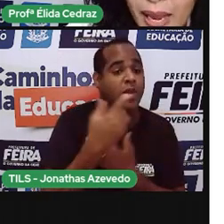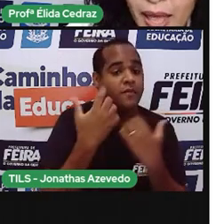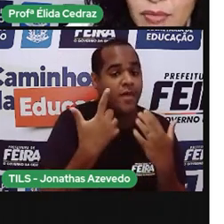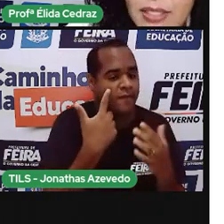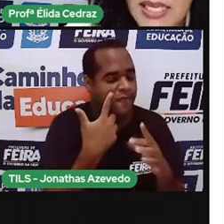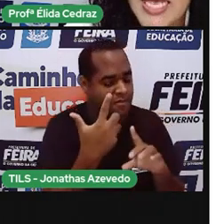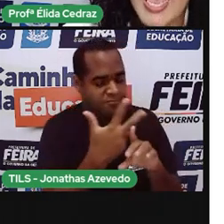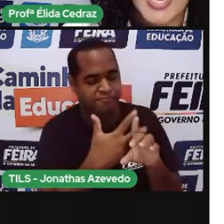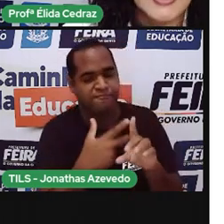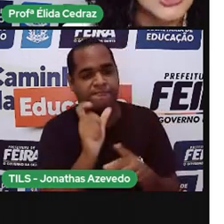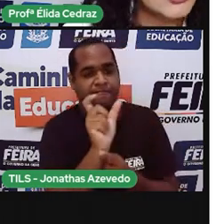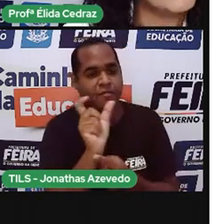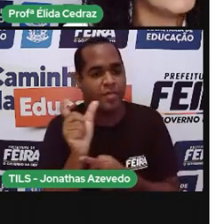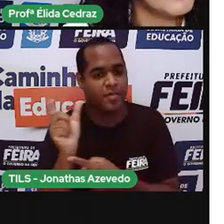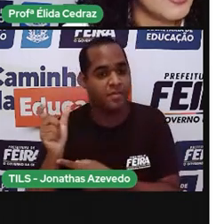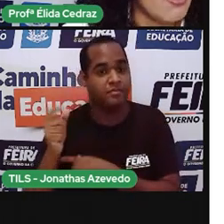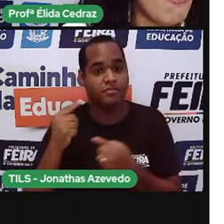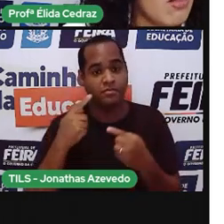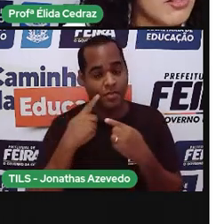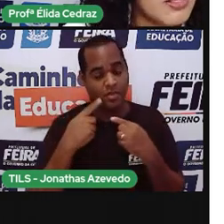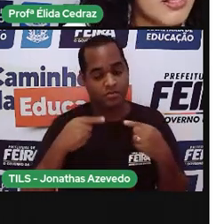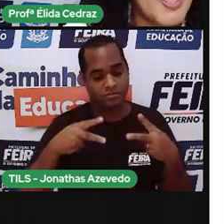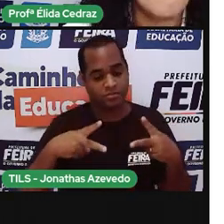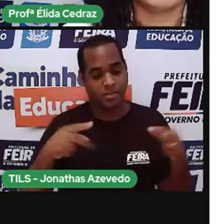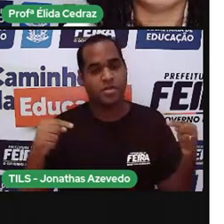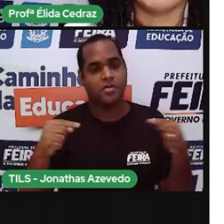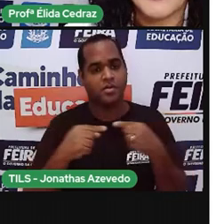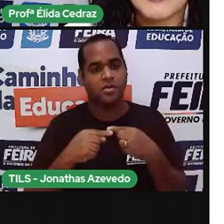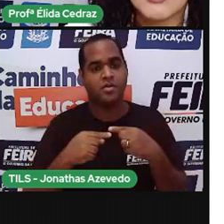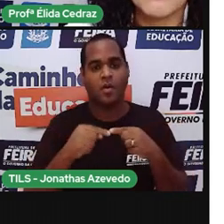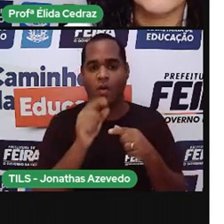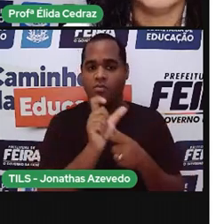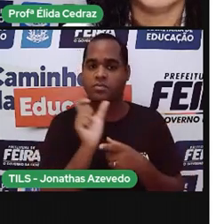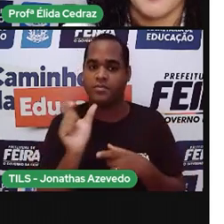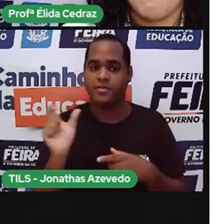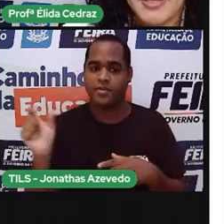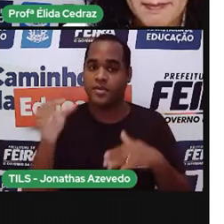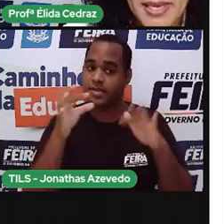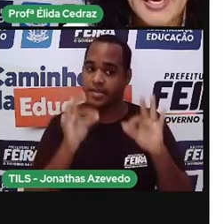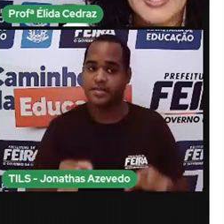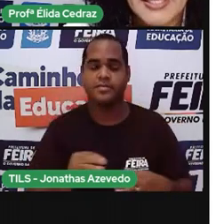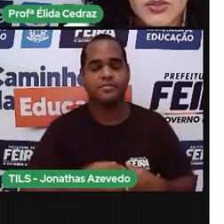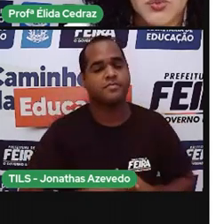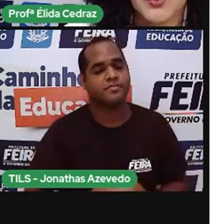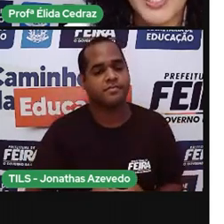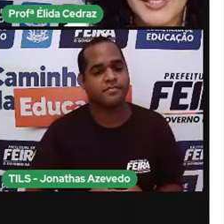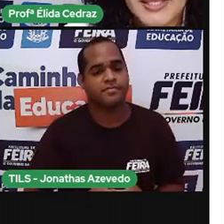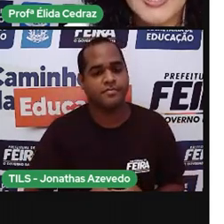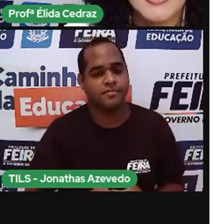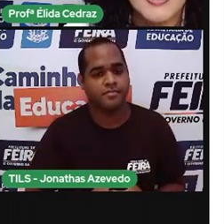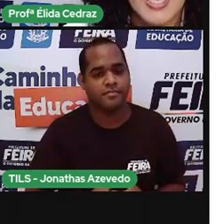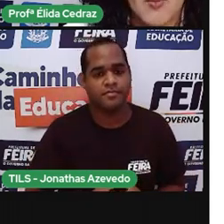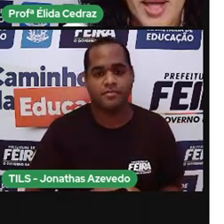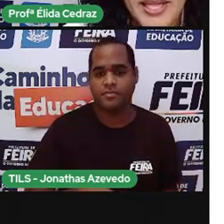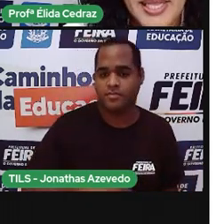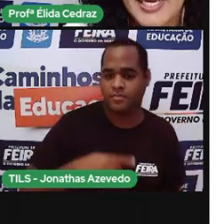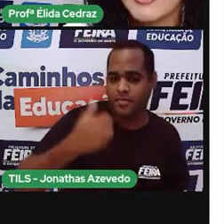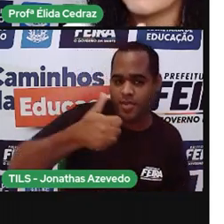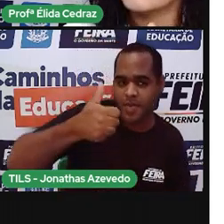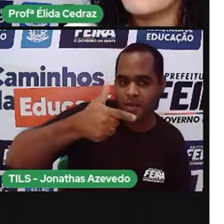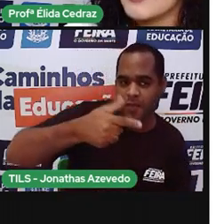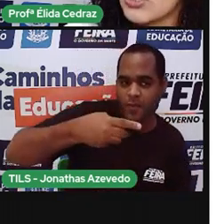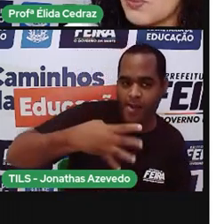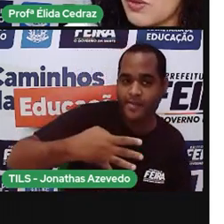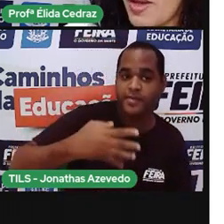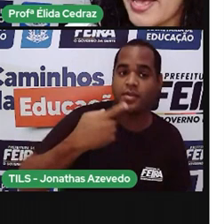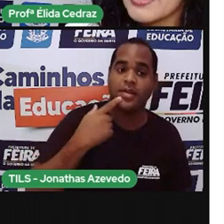procurar as palavras, elas estão nessa ordem, mesmo que a primeira, a segunda, a terceira e a quarta